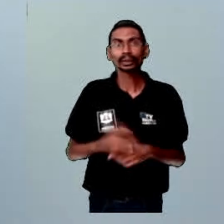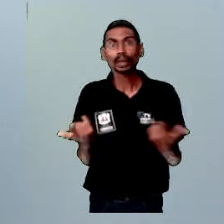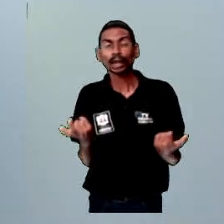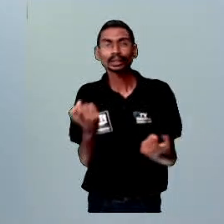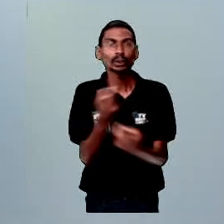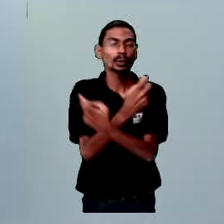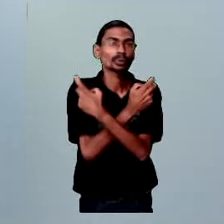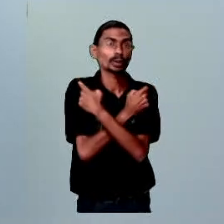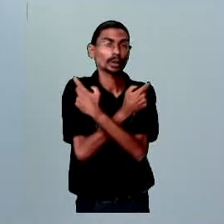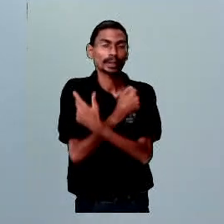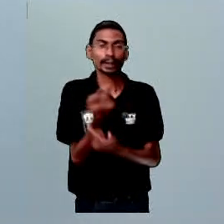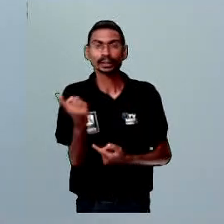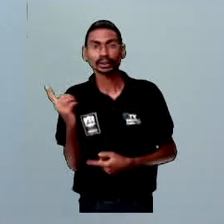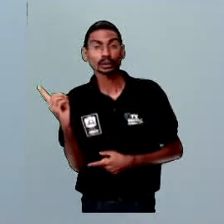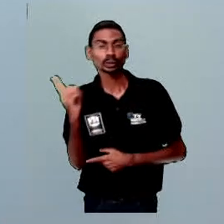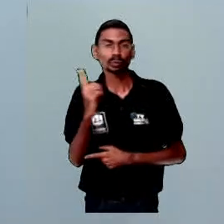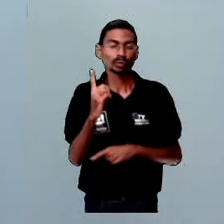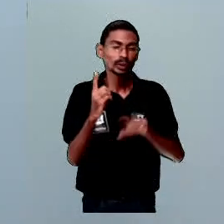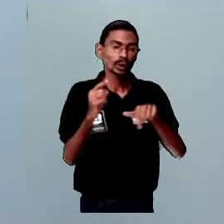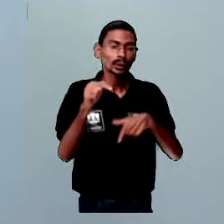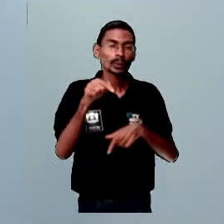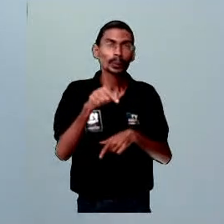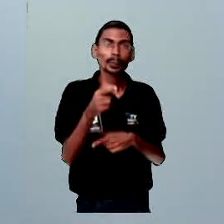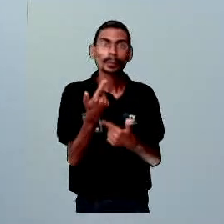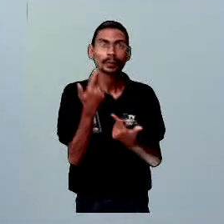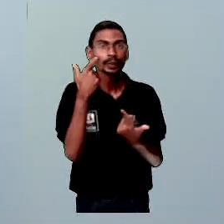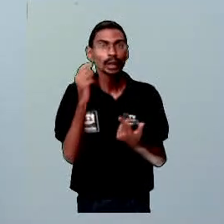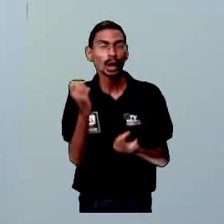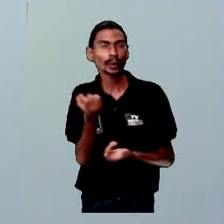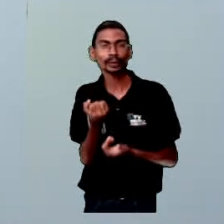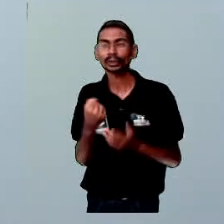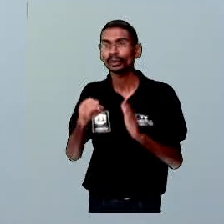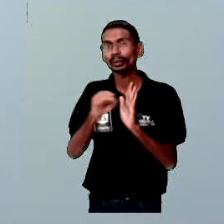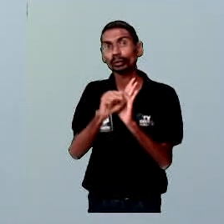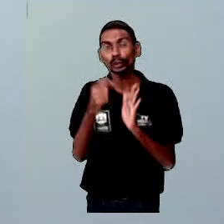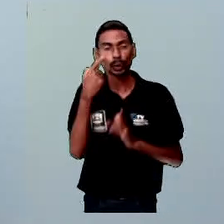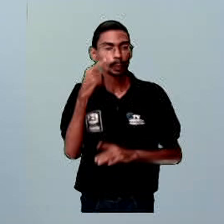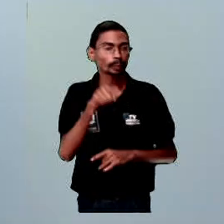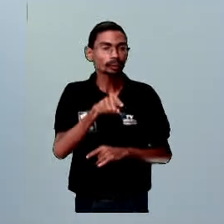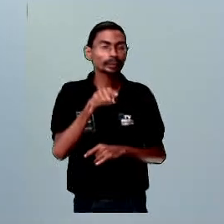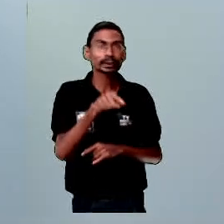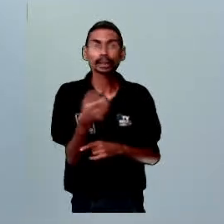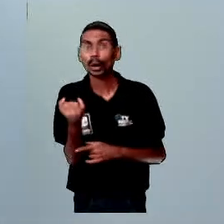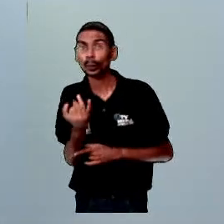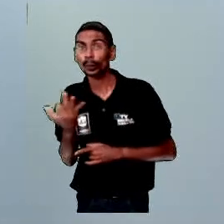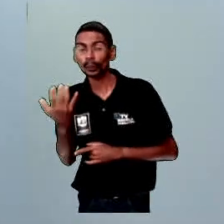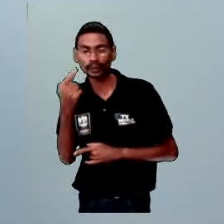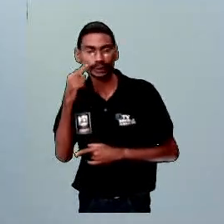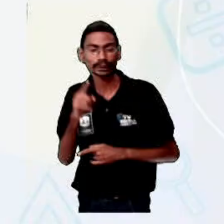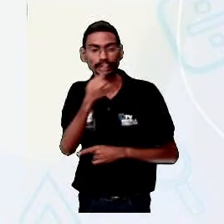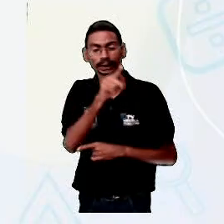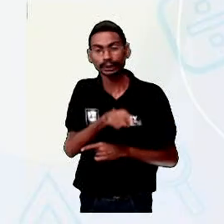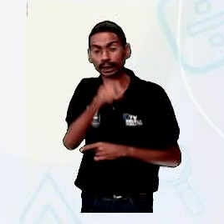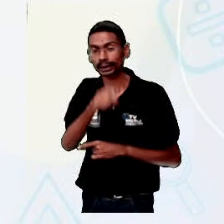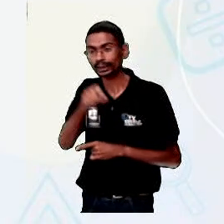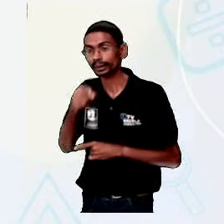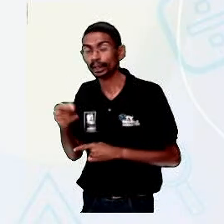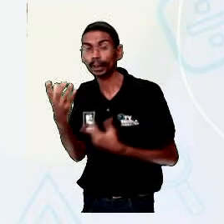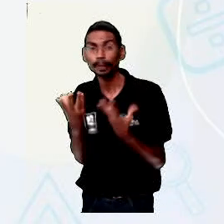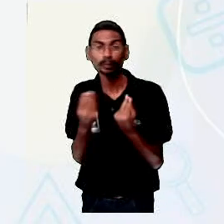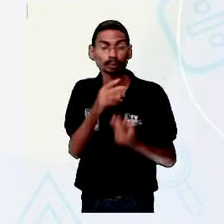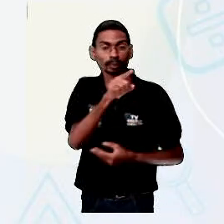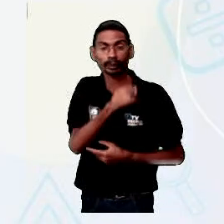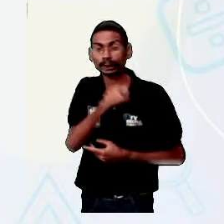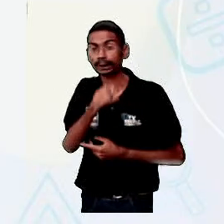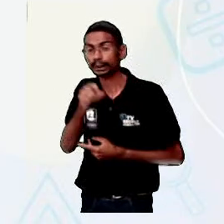uma associação de acordo com a quantidade a um símbolo. Só que aí a gente tinha uns tracinhos. E muito tracinho dá trabalho